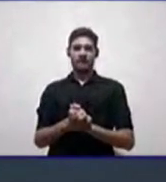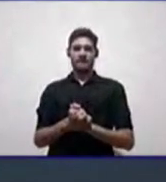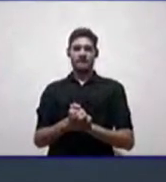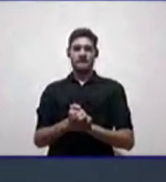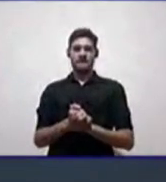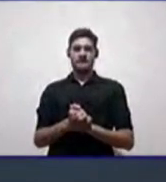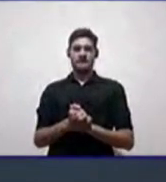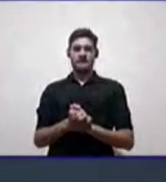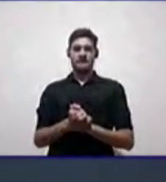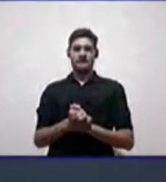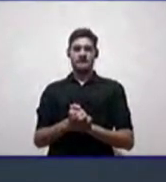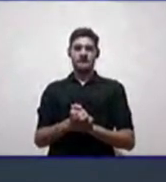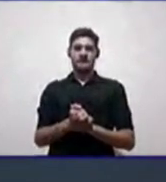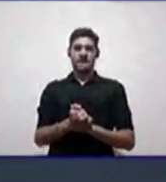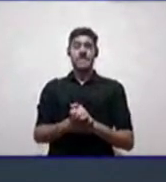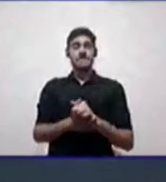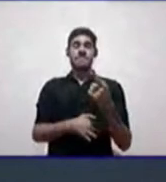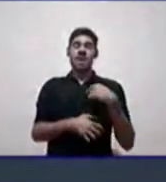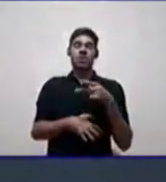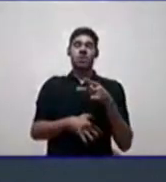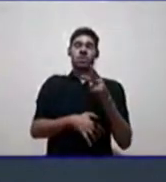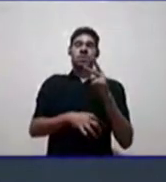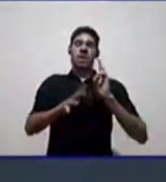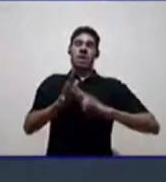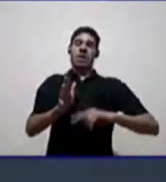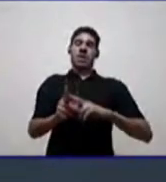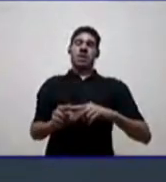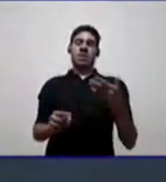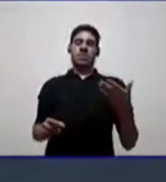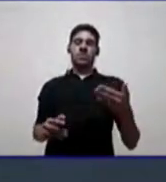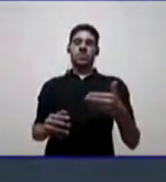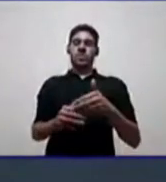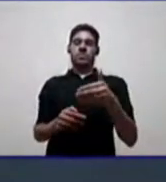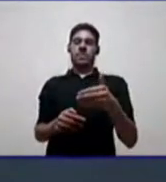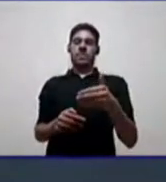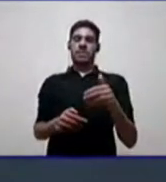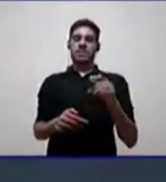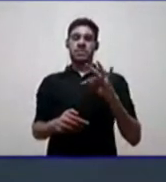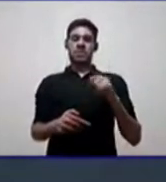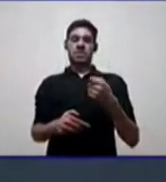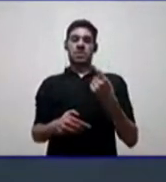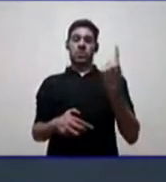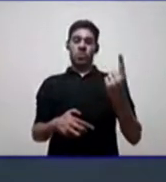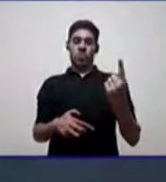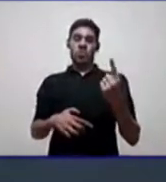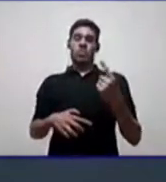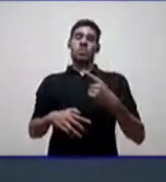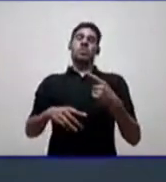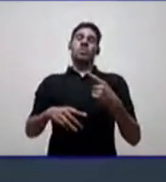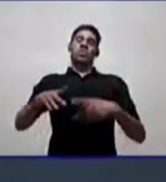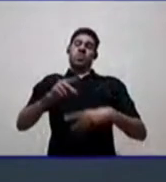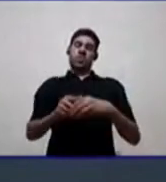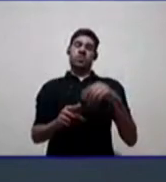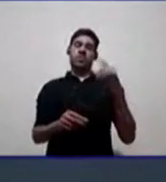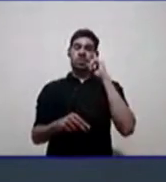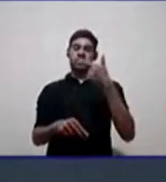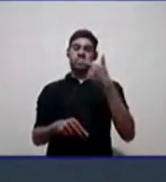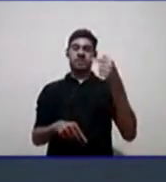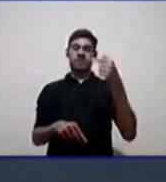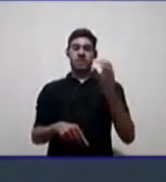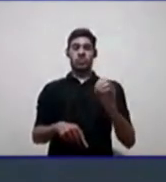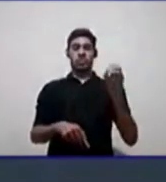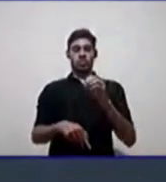Então, eu vou proceder à leitura já a partir do item 1 da ementa. Né? Em 27 de outubro de